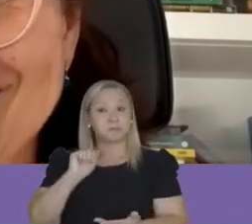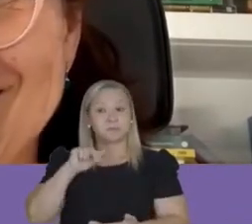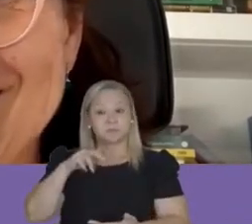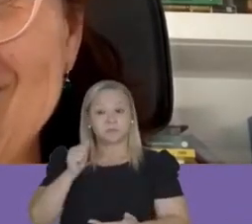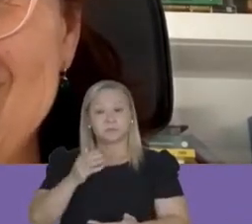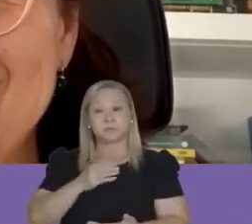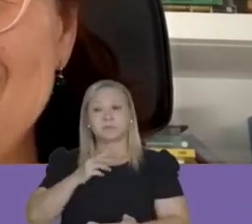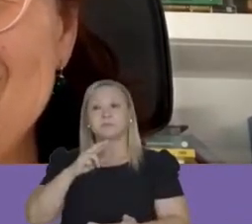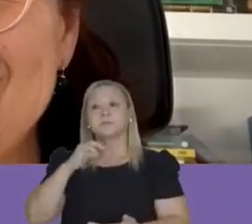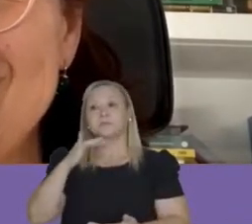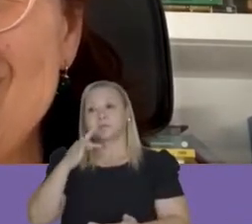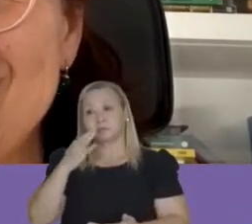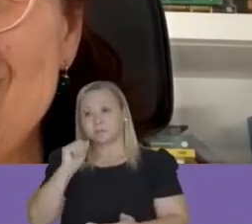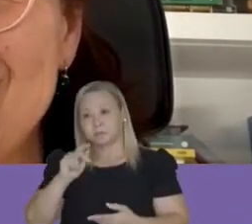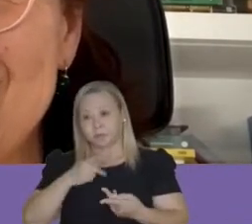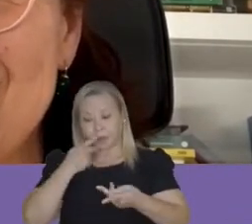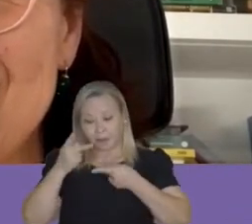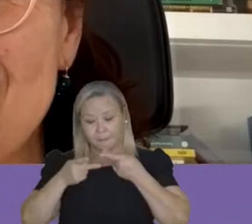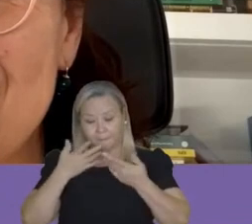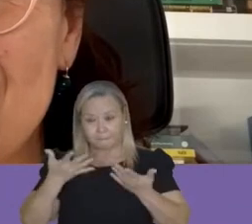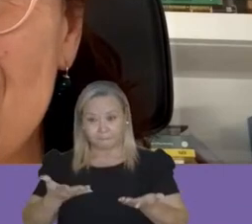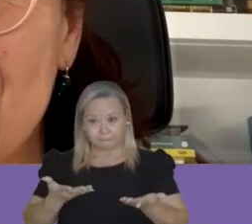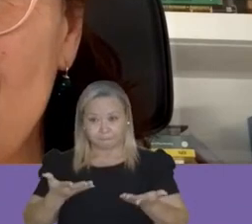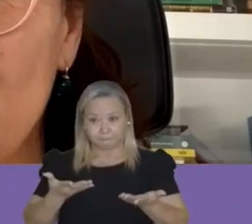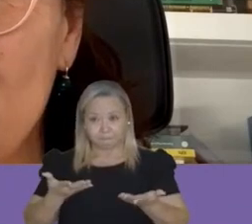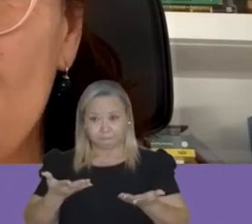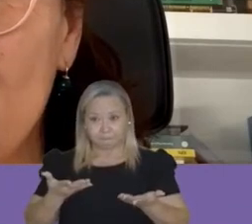com você. Tá bem.